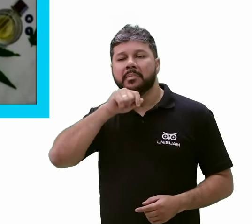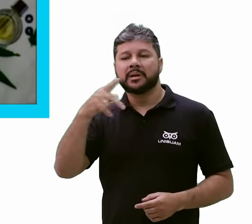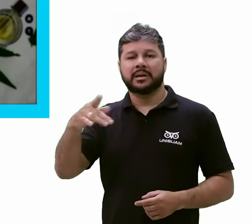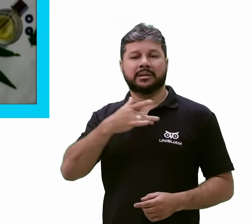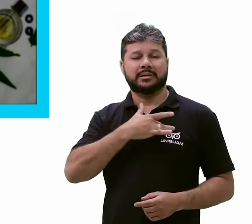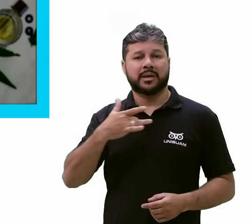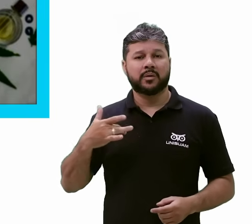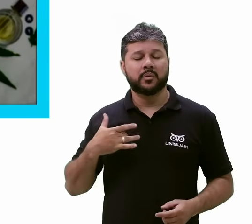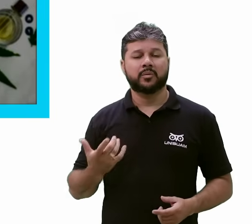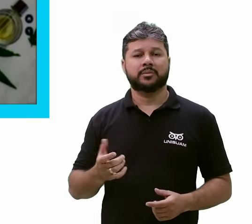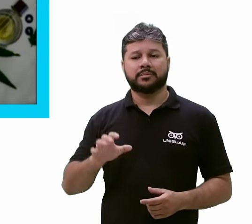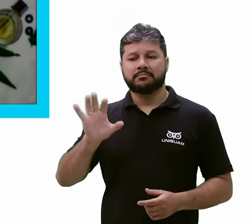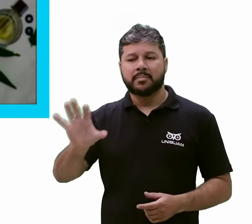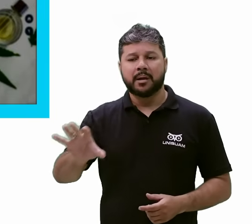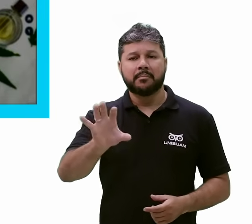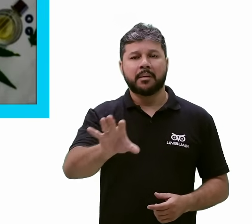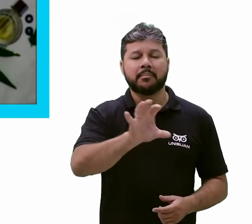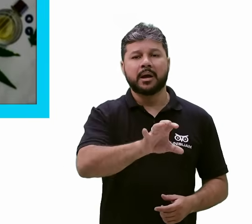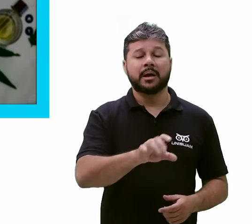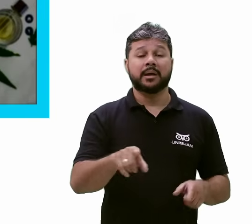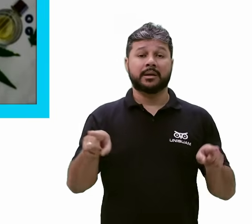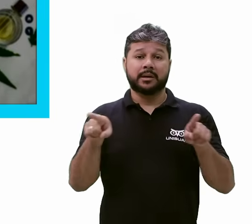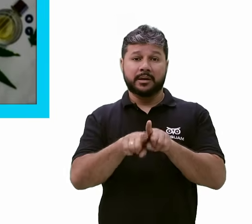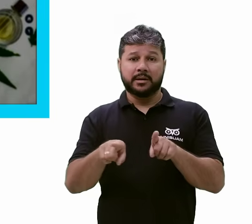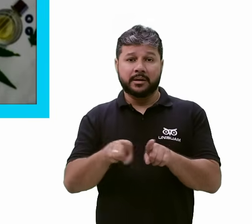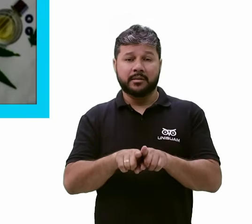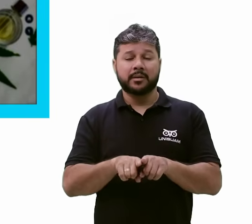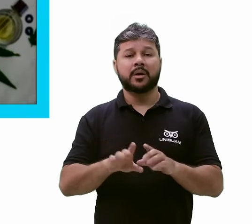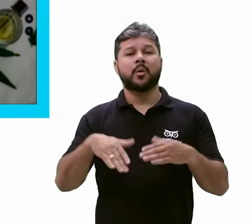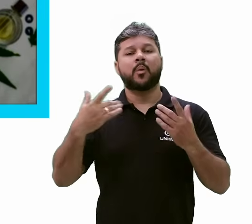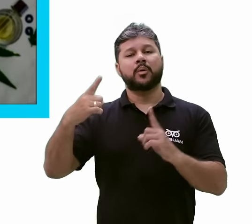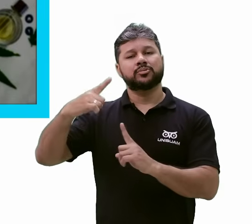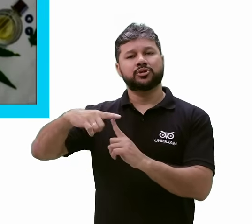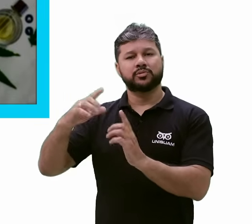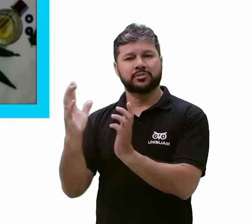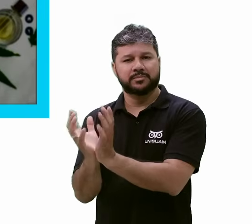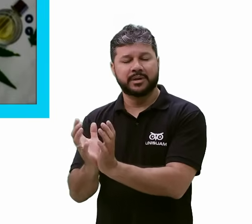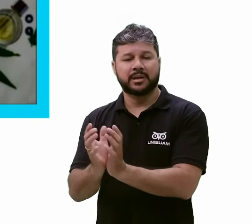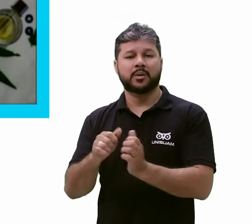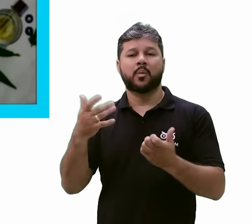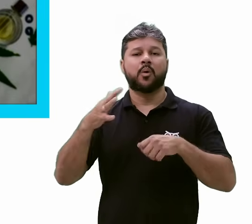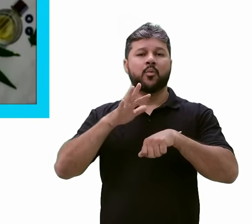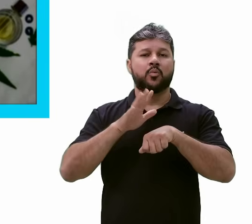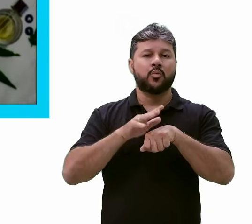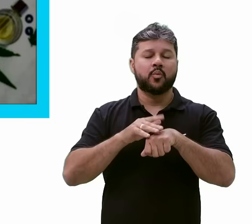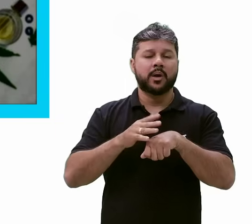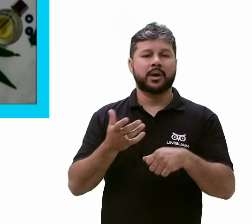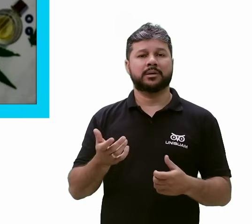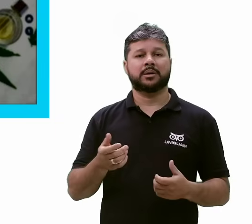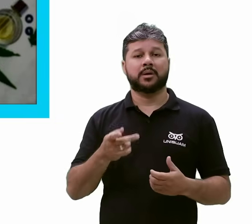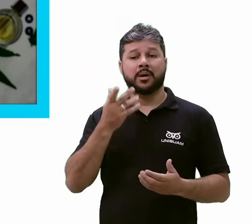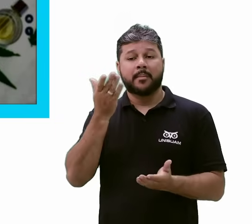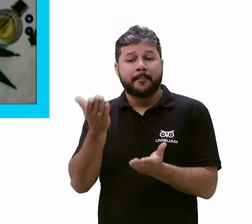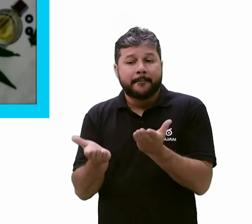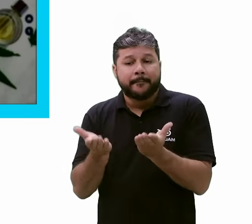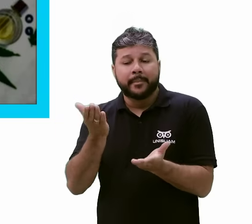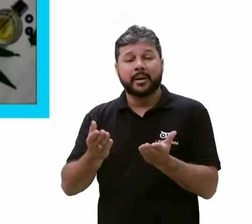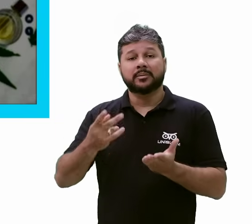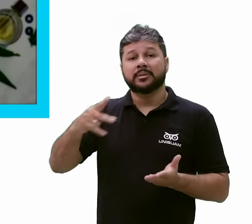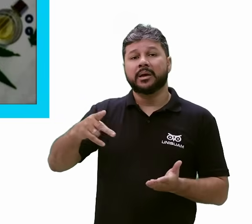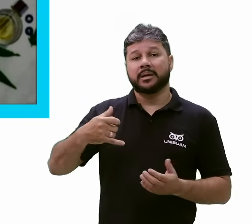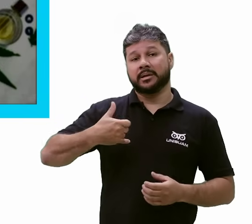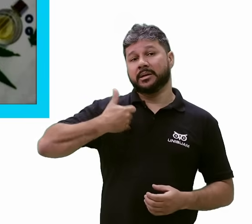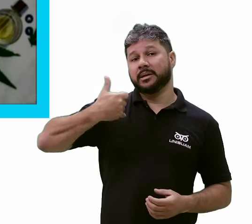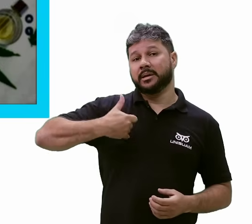animal, de como está a saúde desse animal. Além de qual é a espécie, de qual doença que eu estou falando, qual é o peso